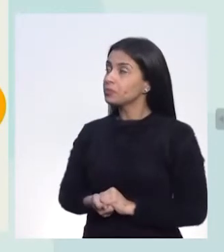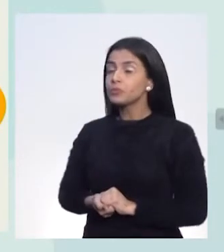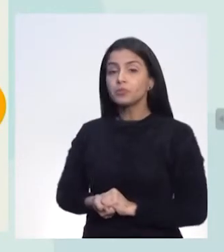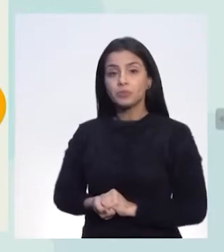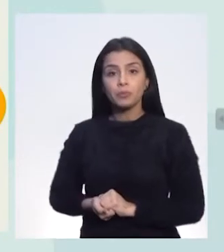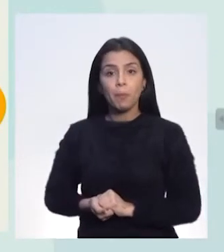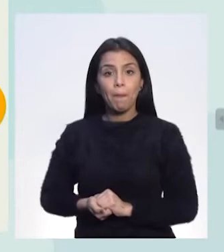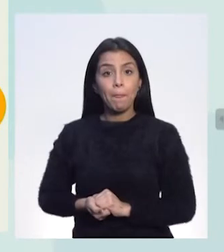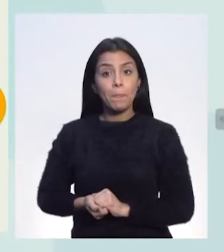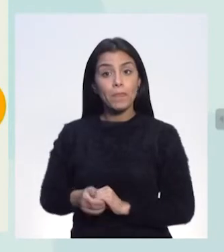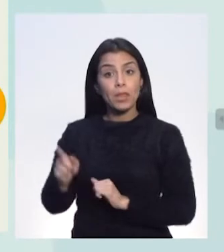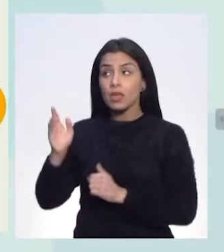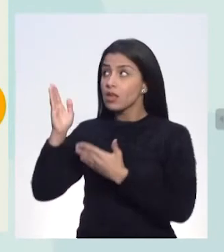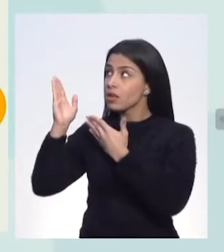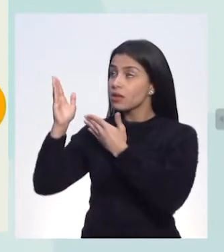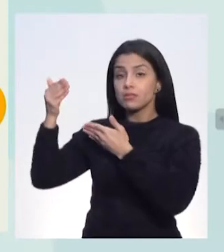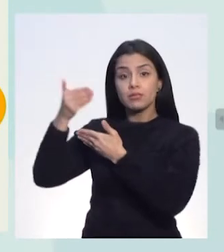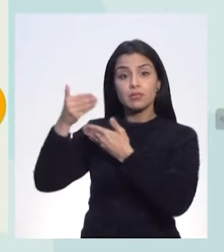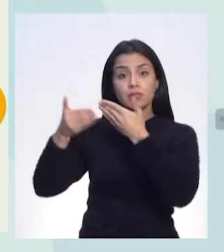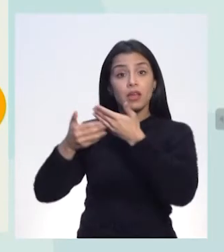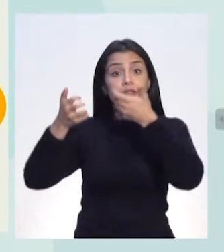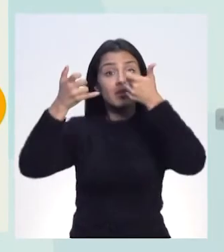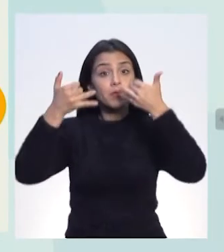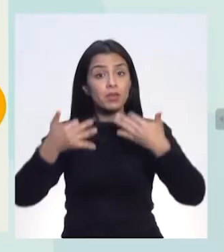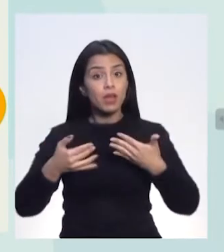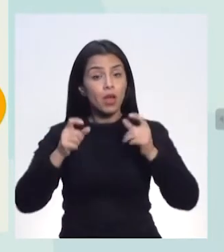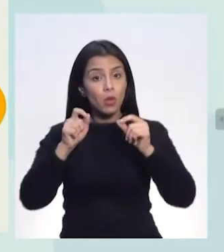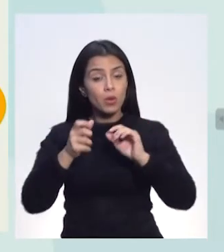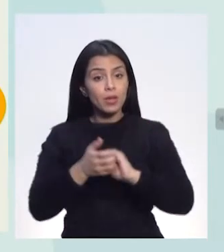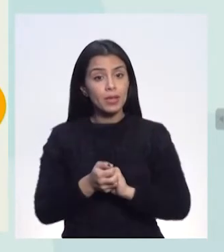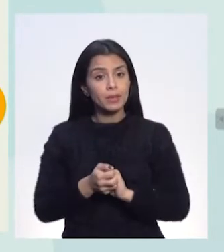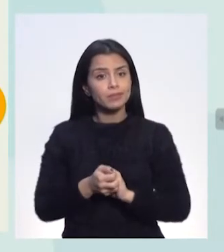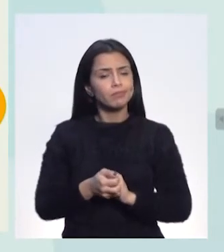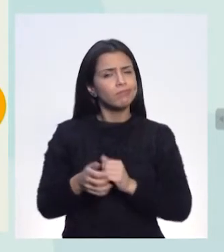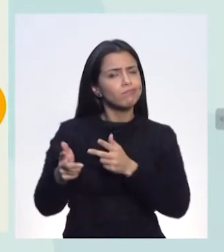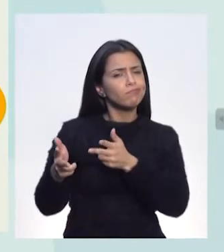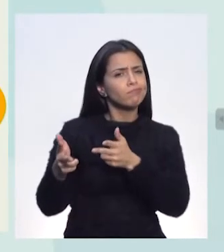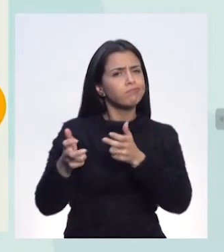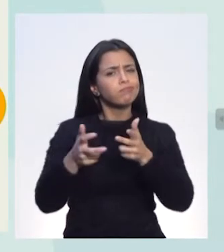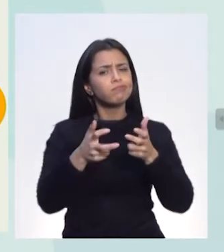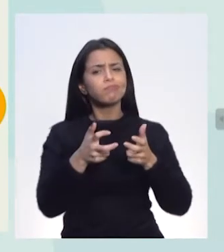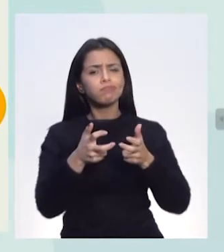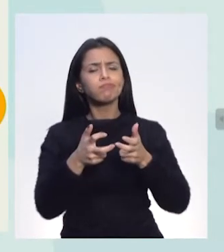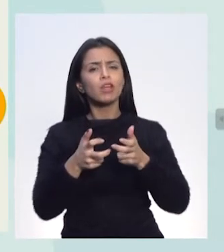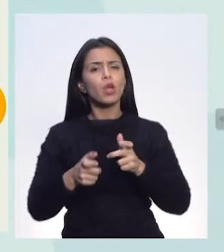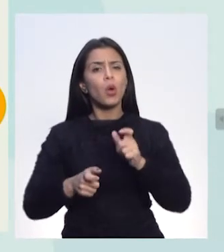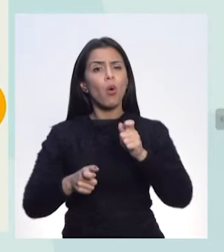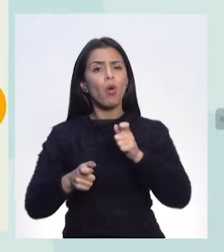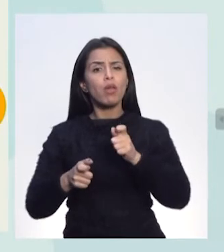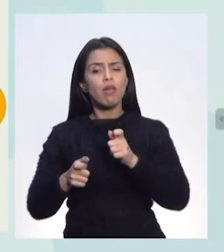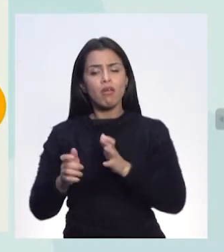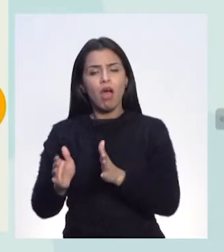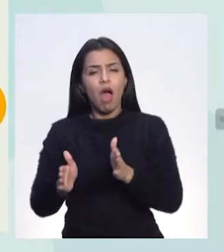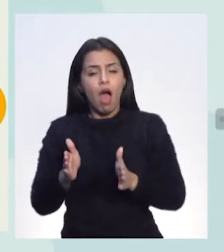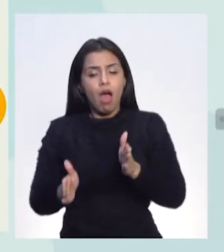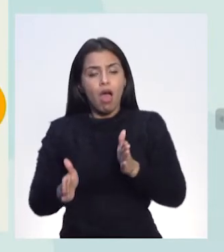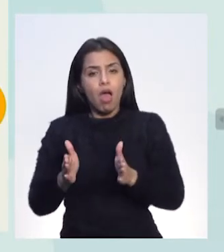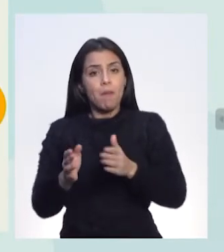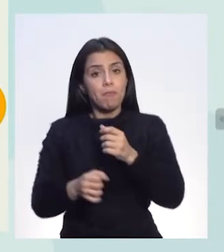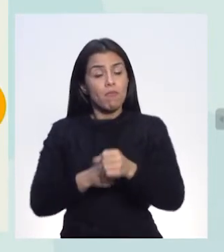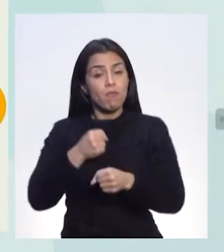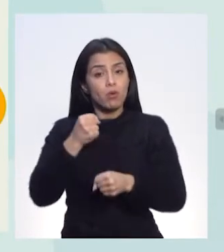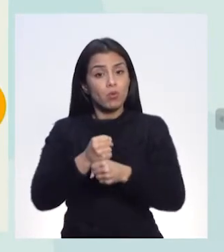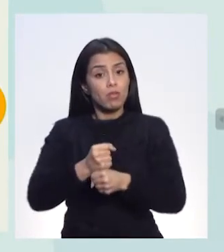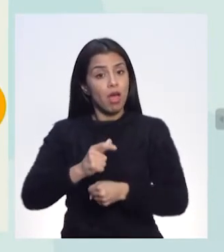nesse slide está escrito o seguinte. Ao observarmos as estações do ano, nós